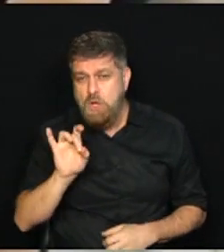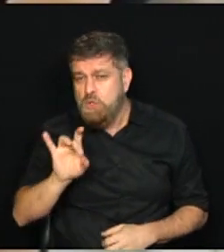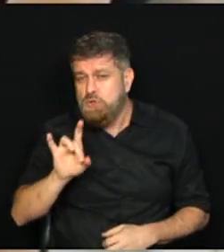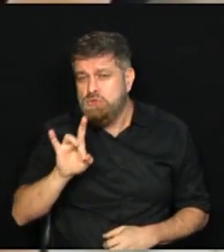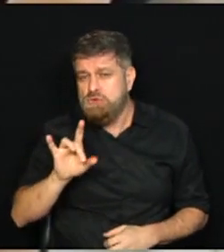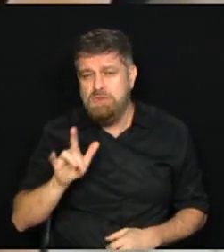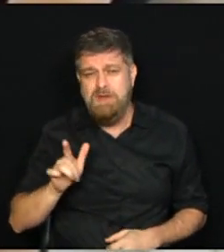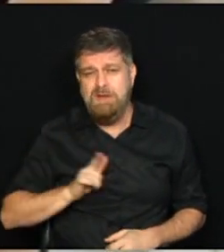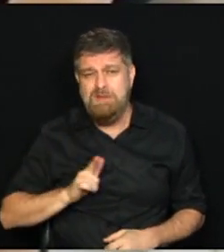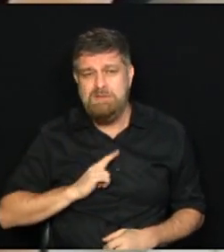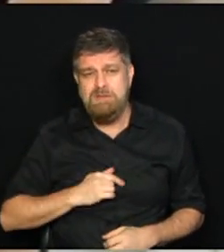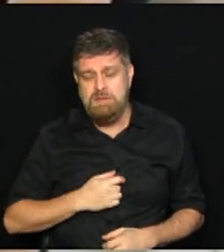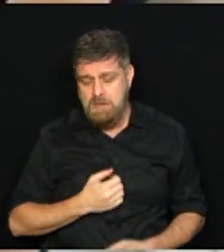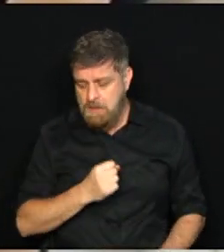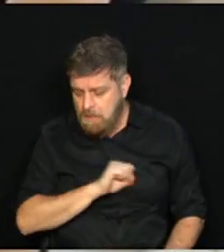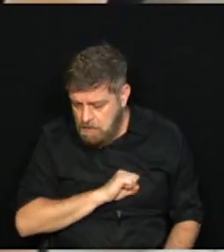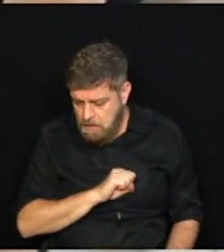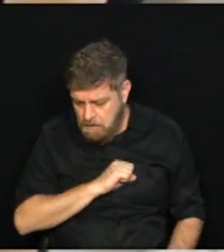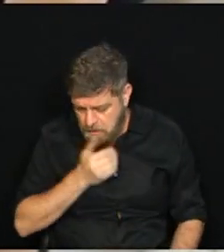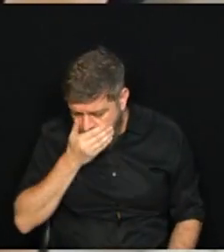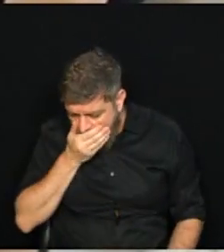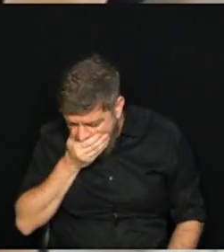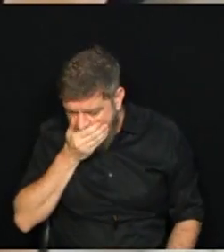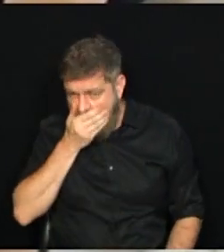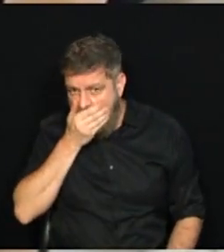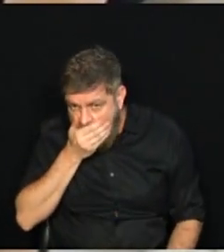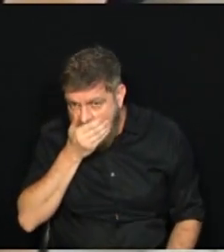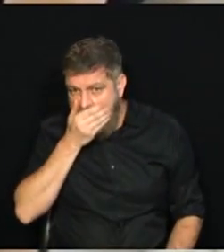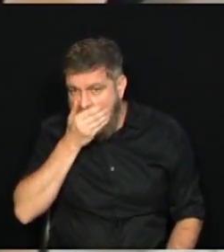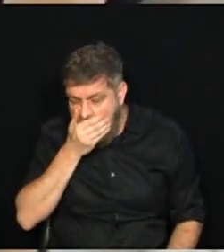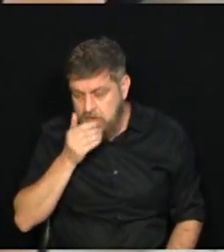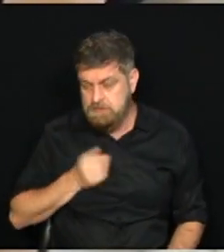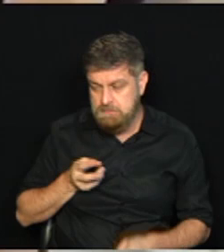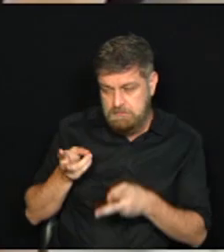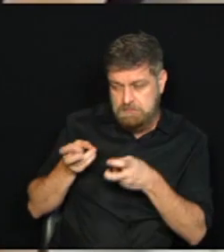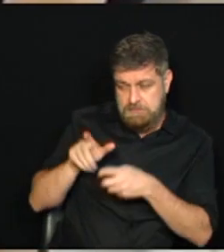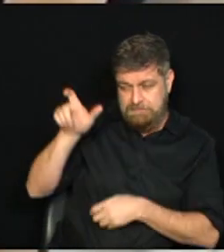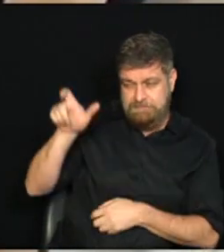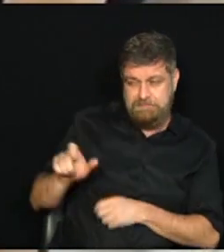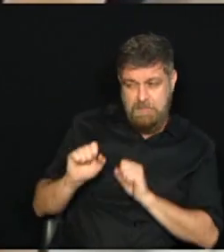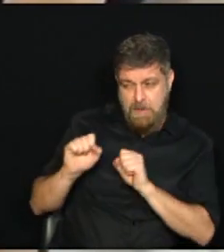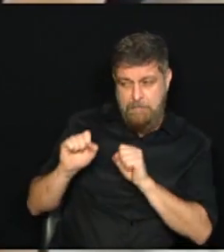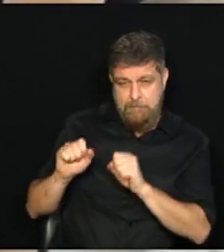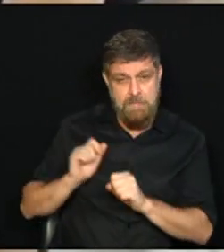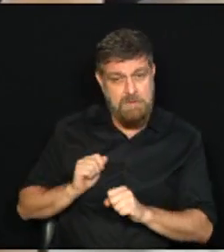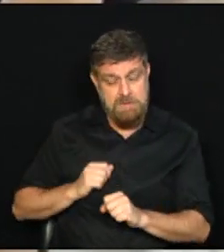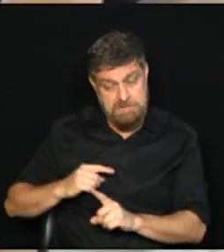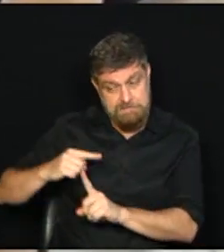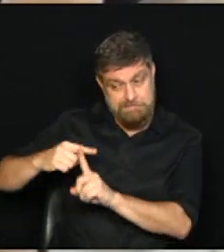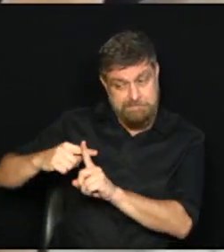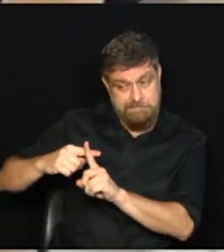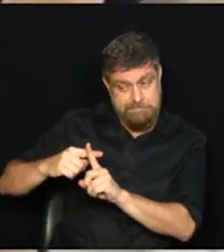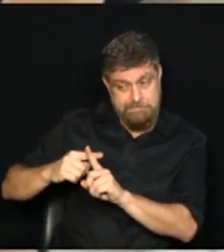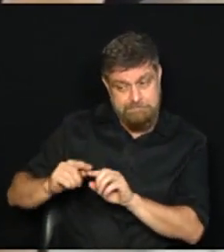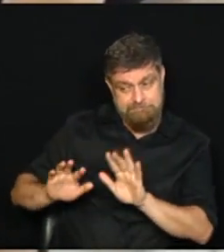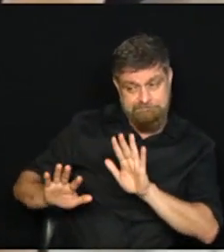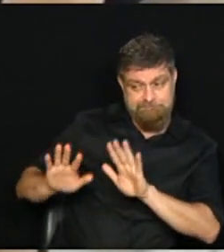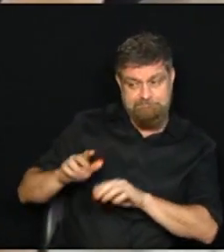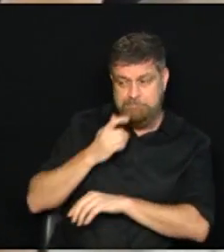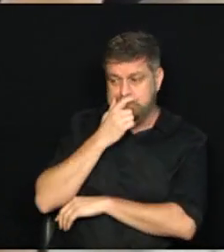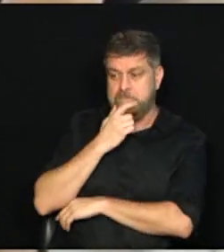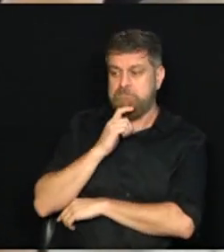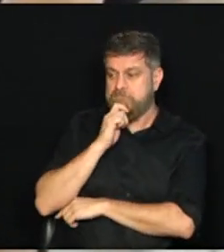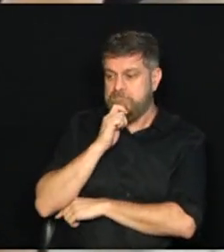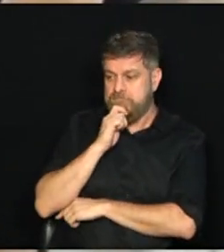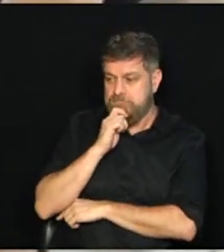uma pequena tosse, mas a gente acha que essa pode vir a ser uma positiva, então a gente testa todo